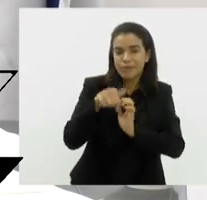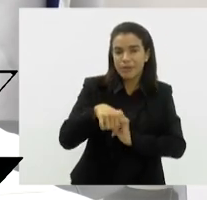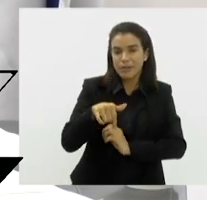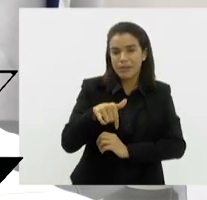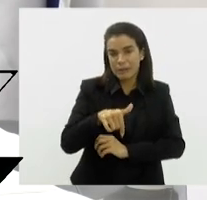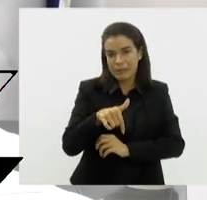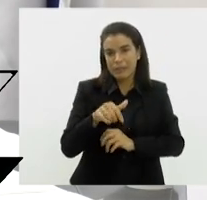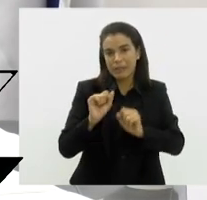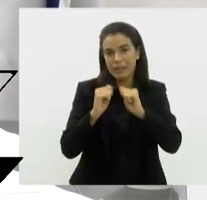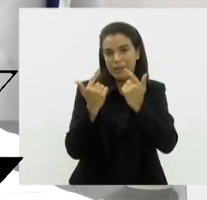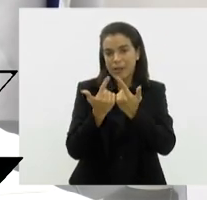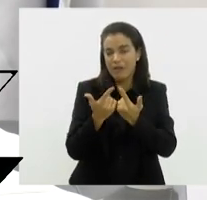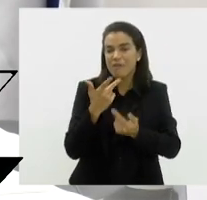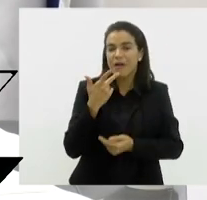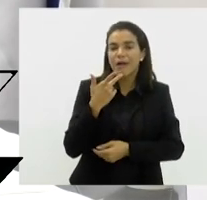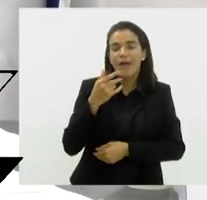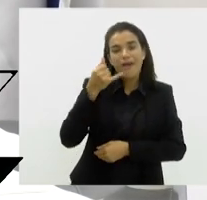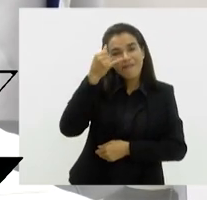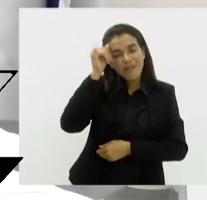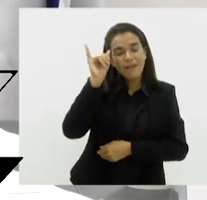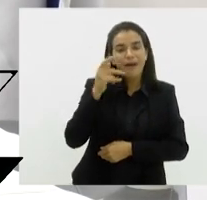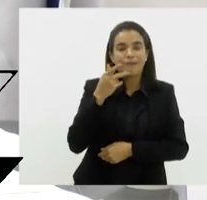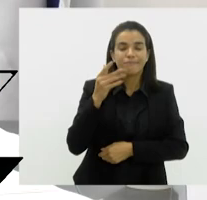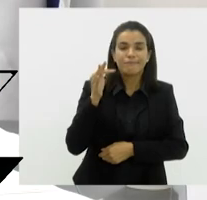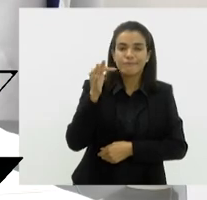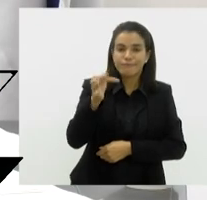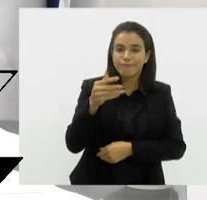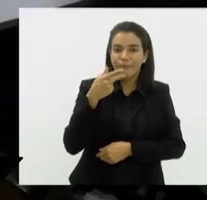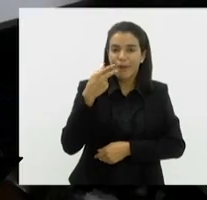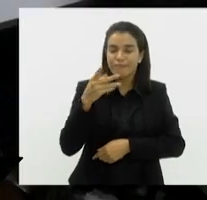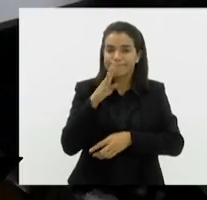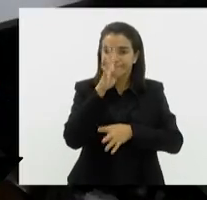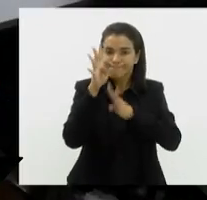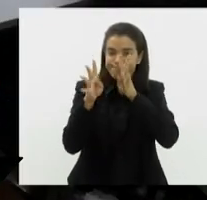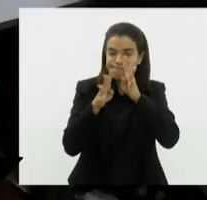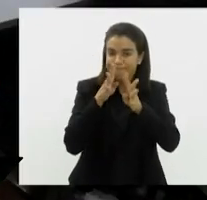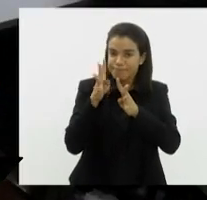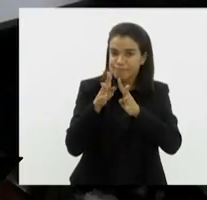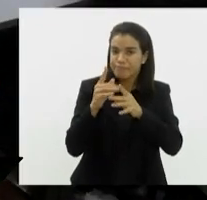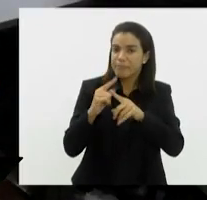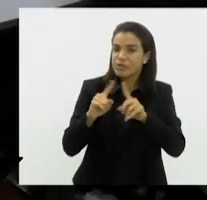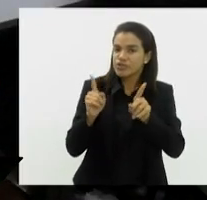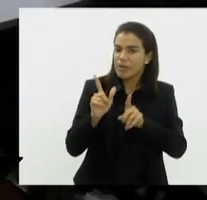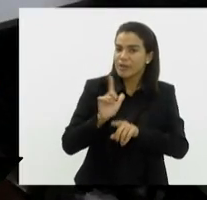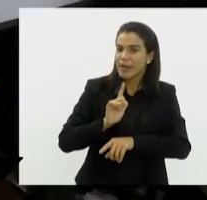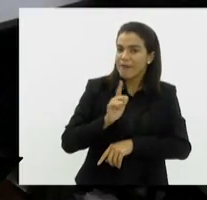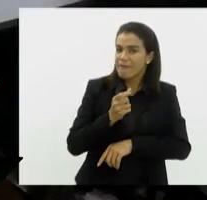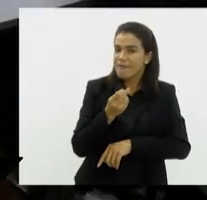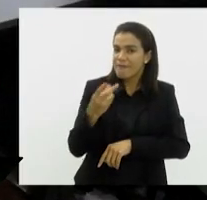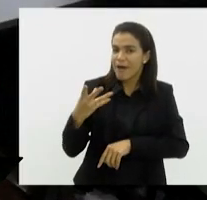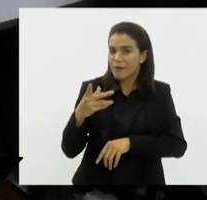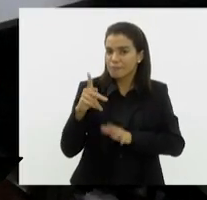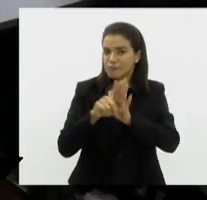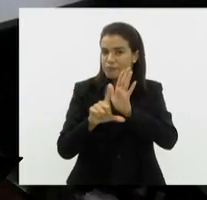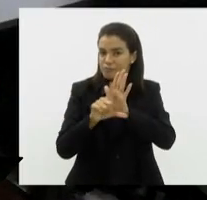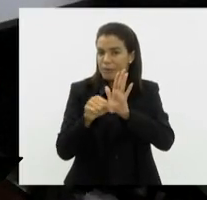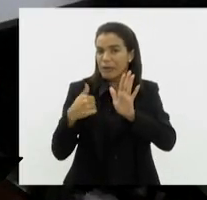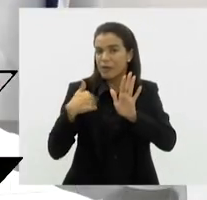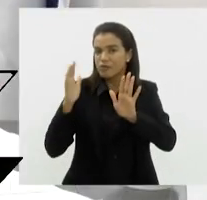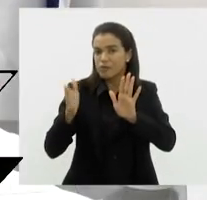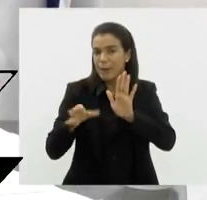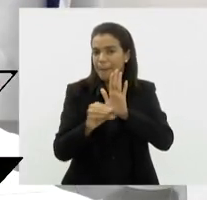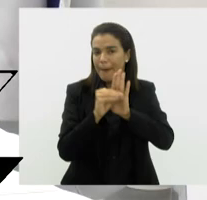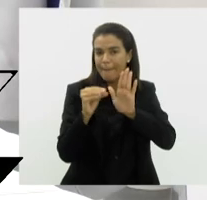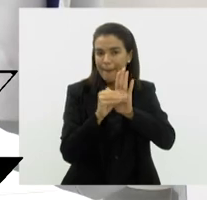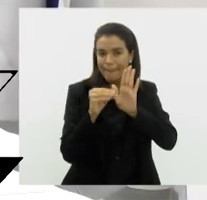foi utilização política da CCJ. Não voltou à pauta, mas deve ter uns 10 que eu já emendei. Pois é, eu alguns. Então,